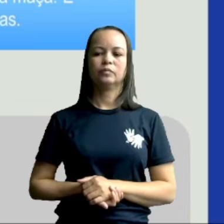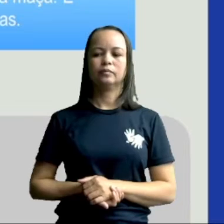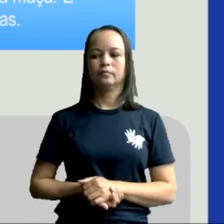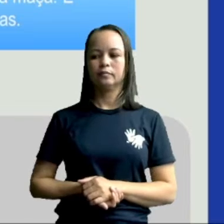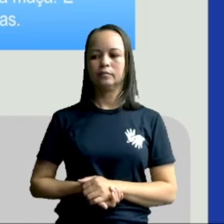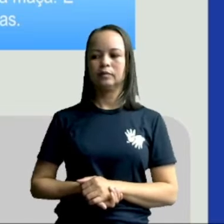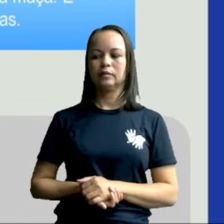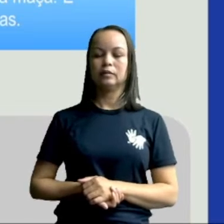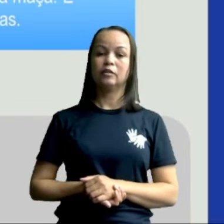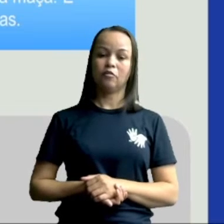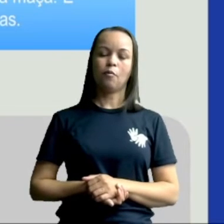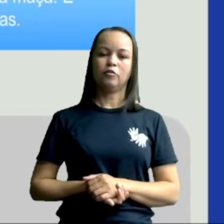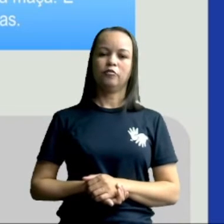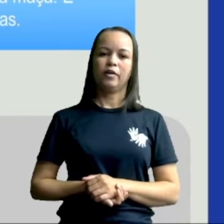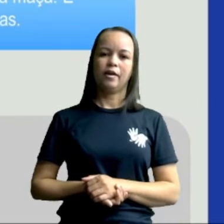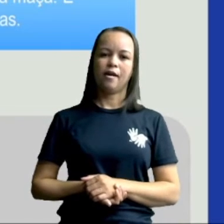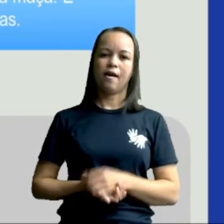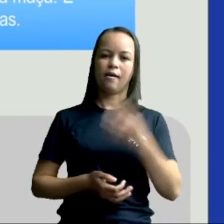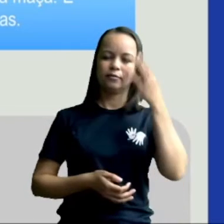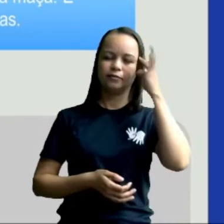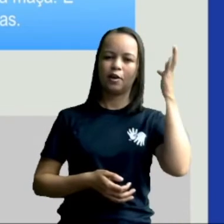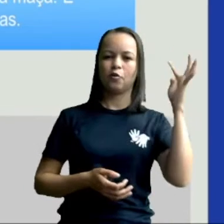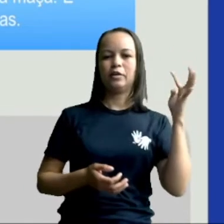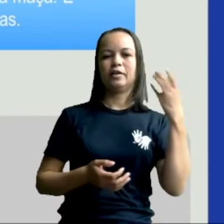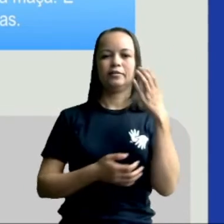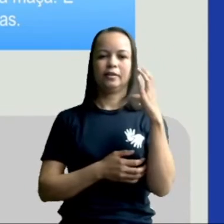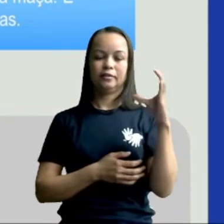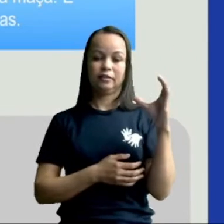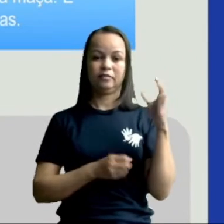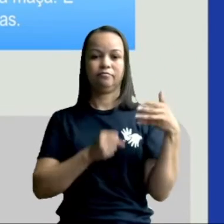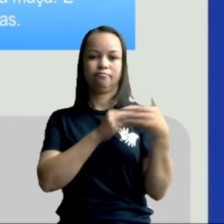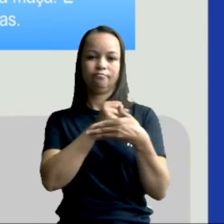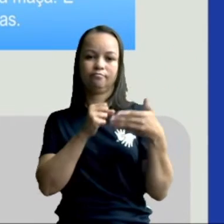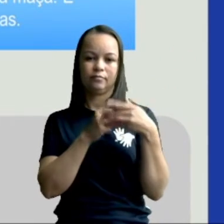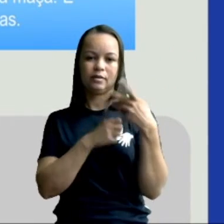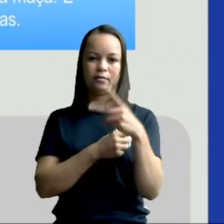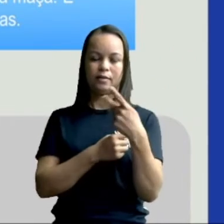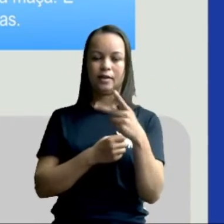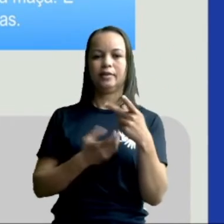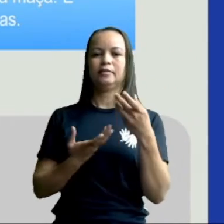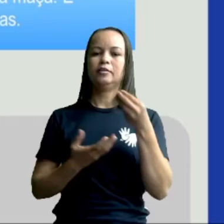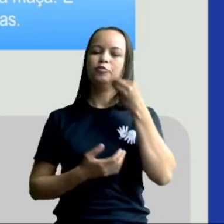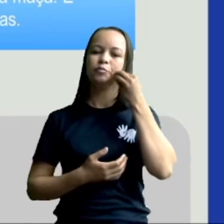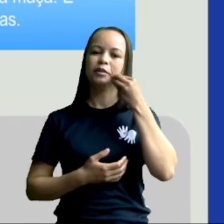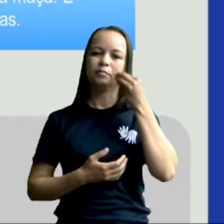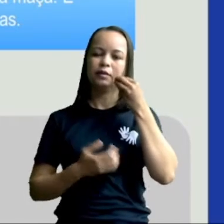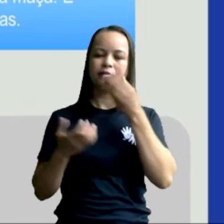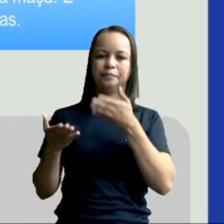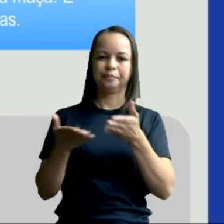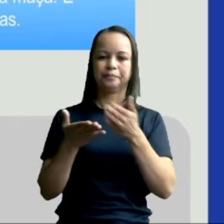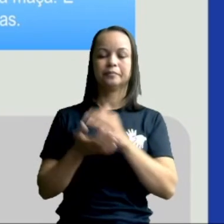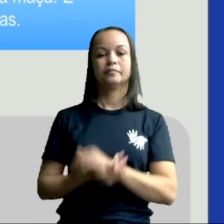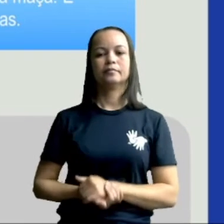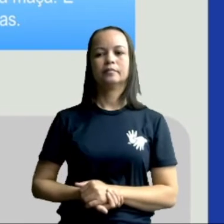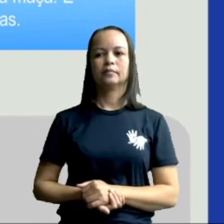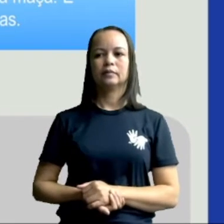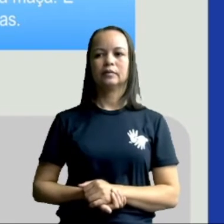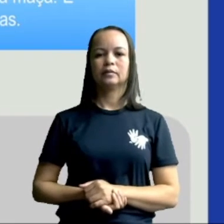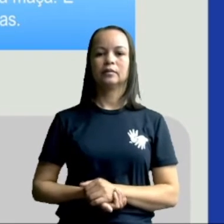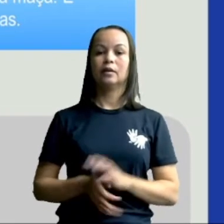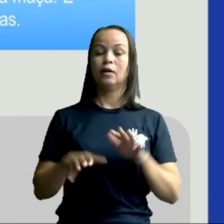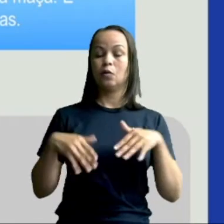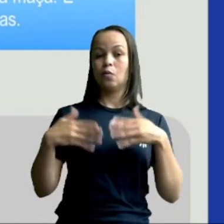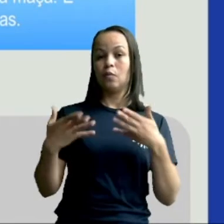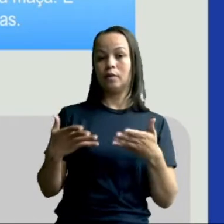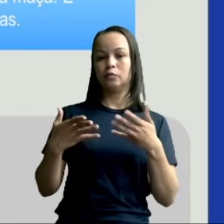Aí, ó, vamos ver a teoria científica com base no resultado desse experimento, dessa experiência. Quando